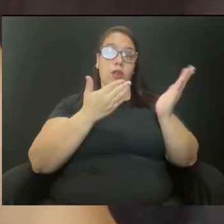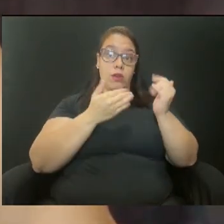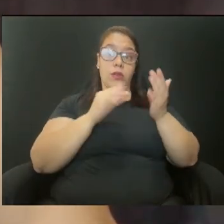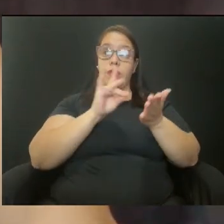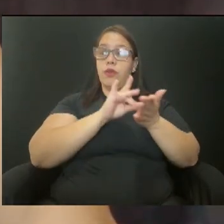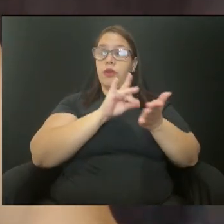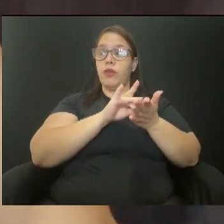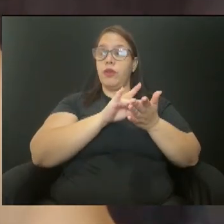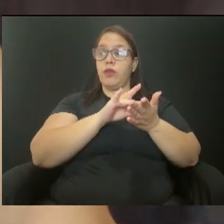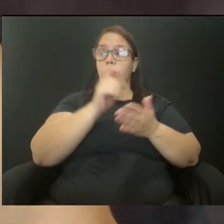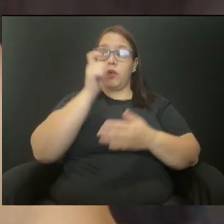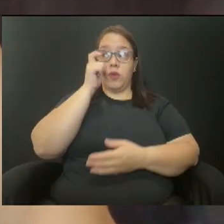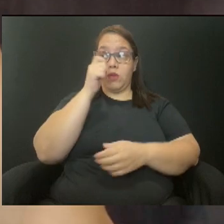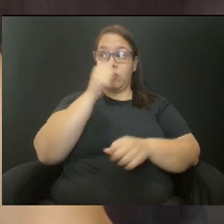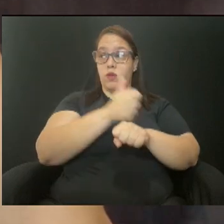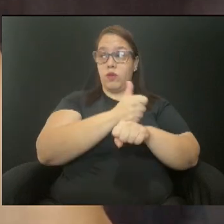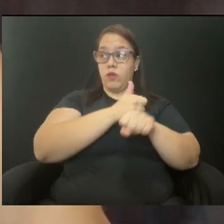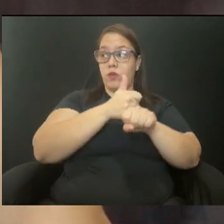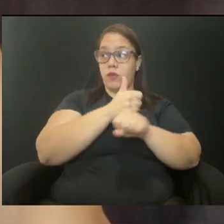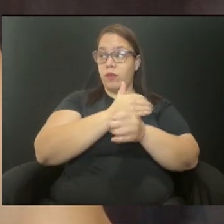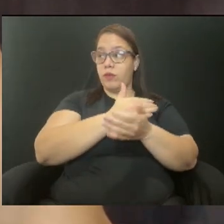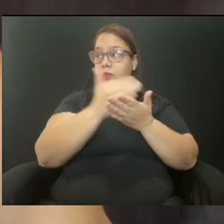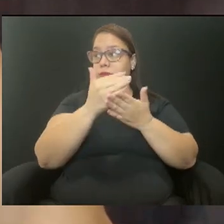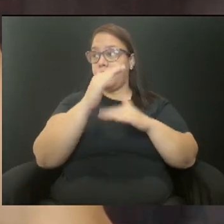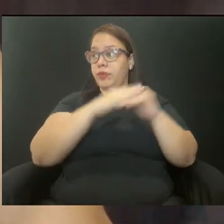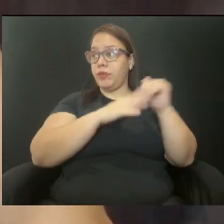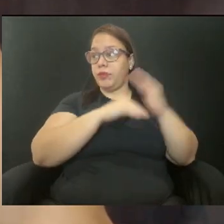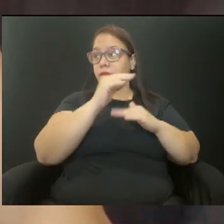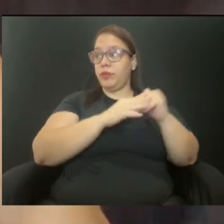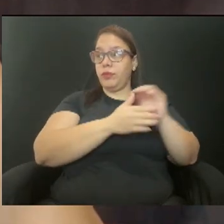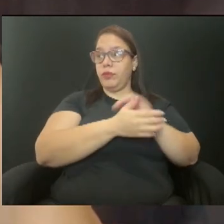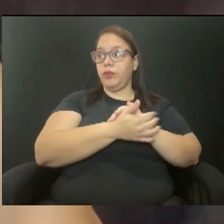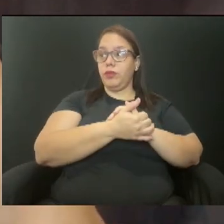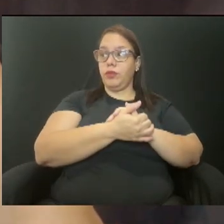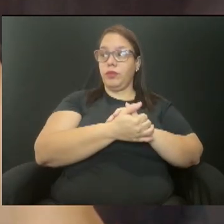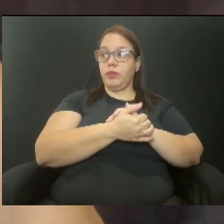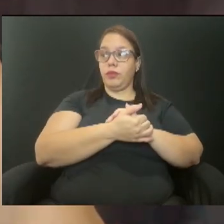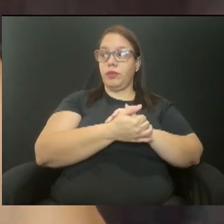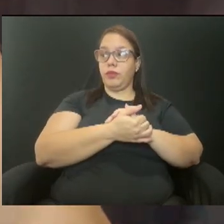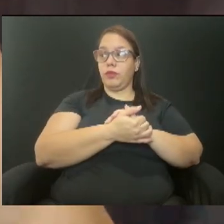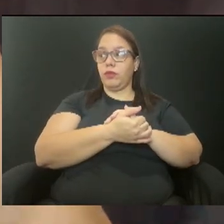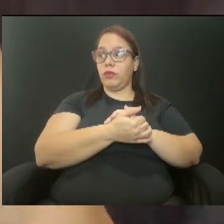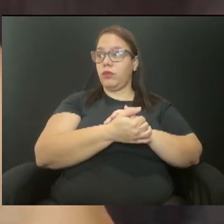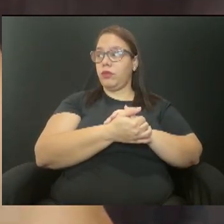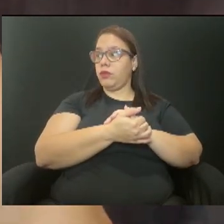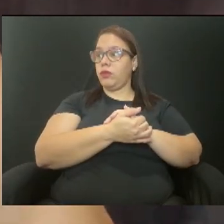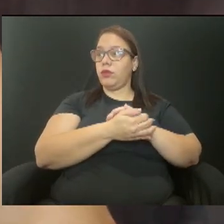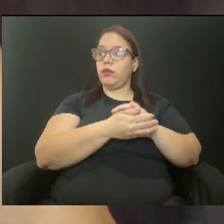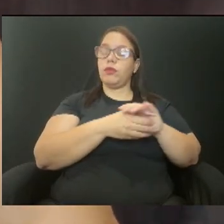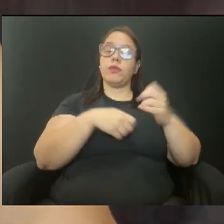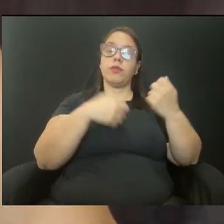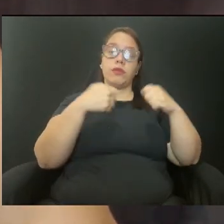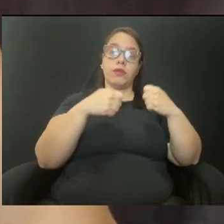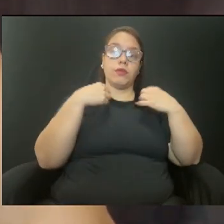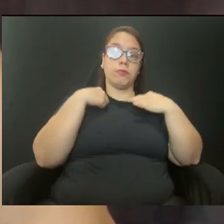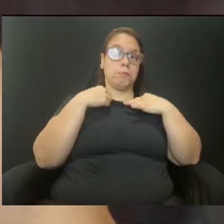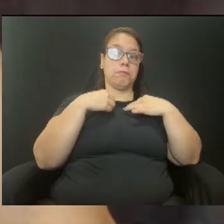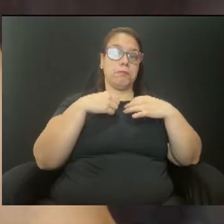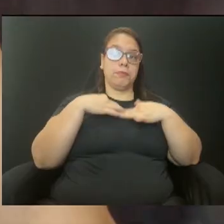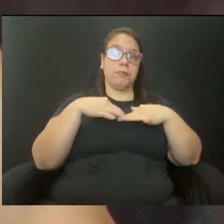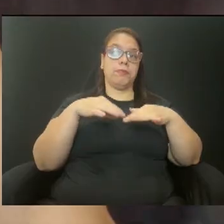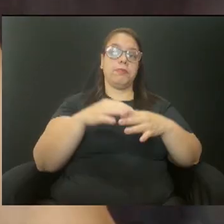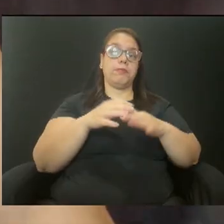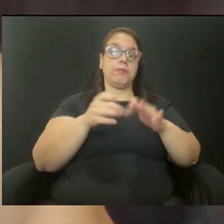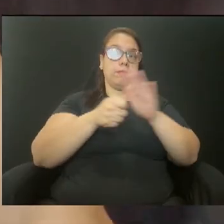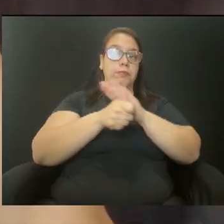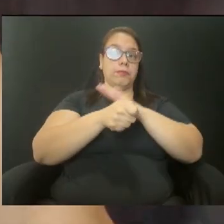carreira, em começar uma área, e ele buscar empresas que realmente vestem a camisa, hoje tem muito investimento até na saúde